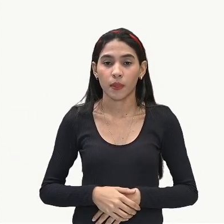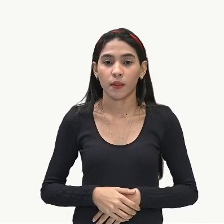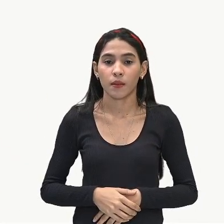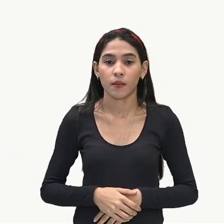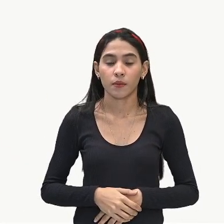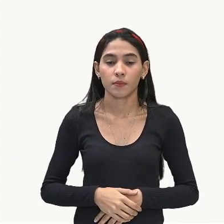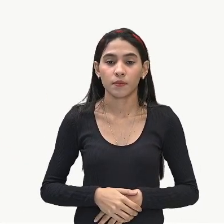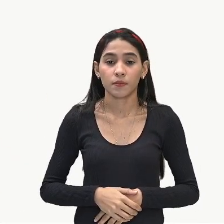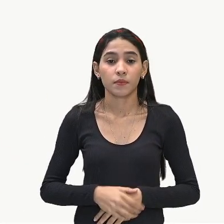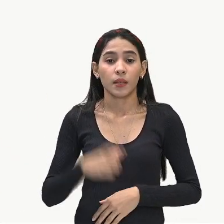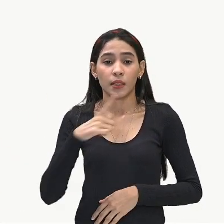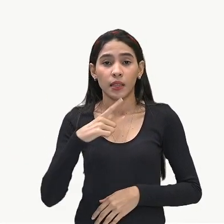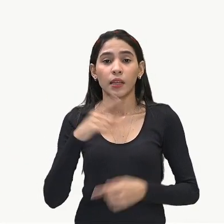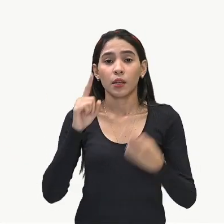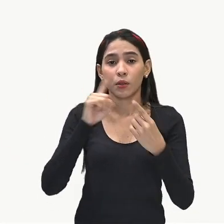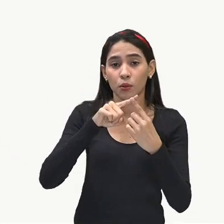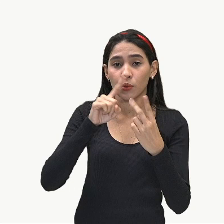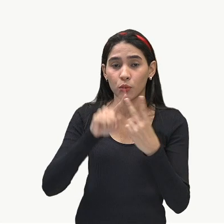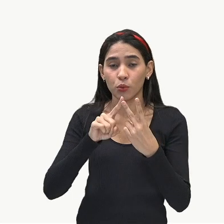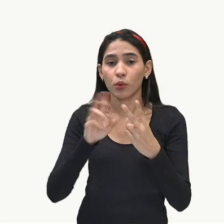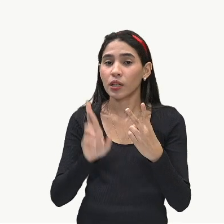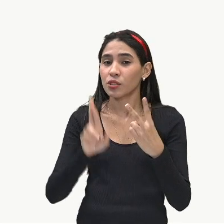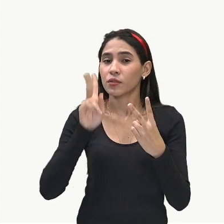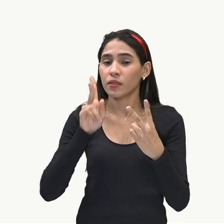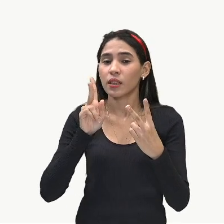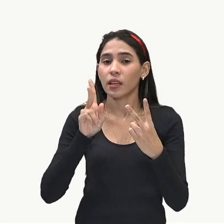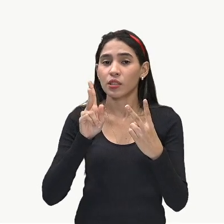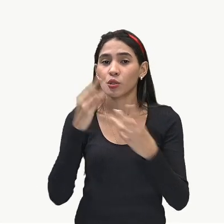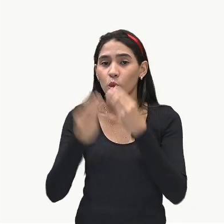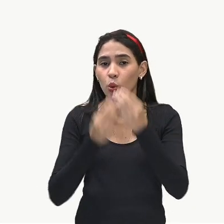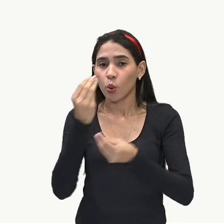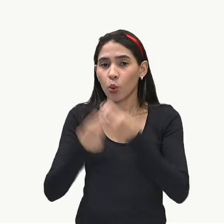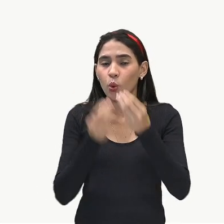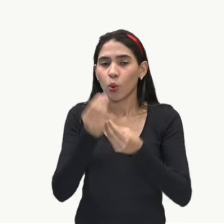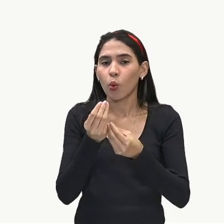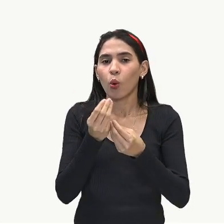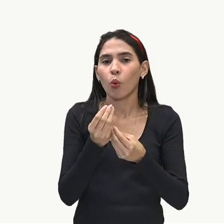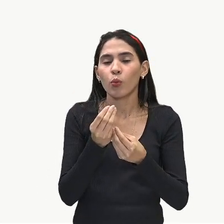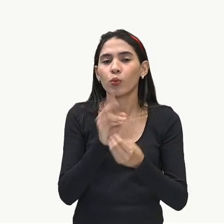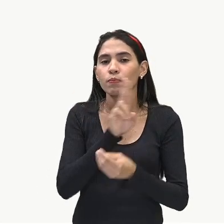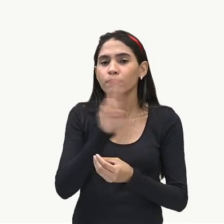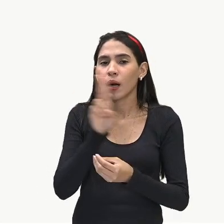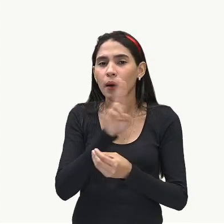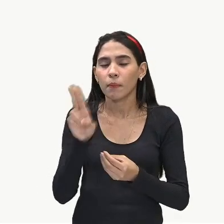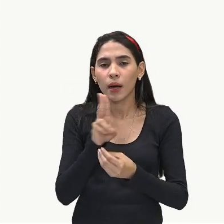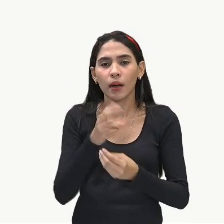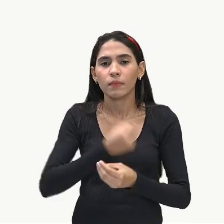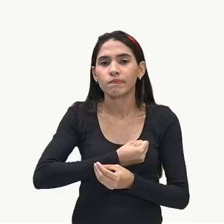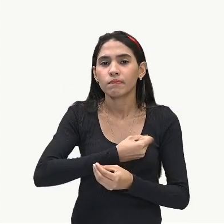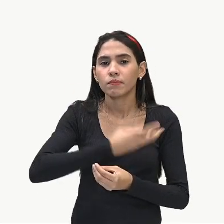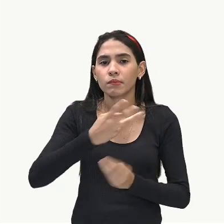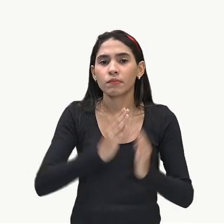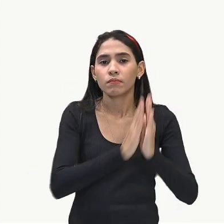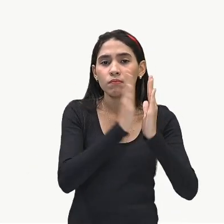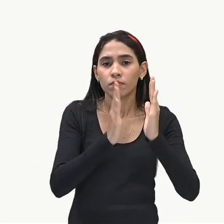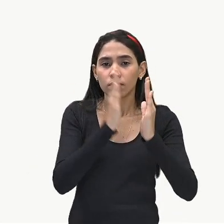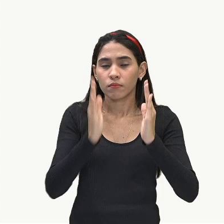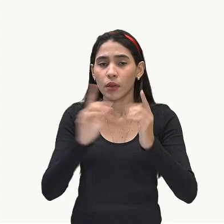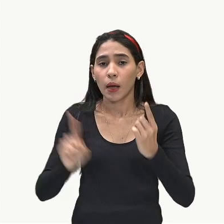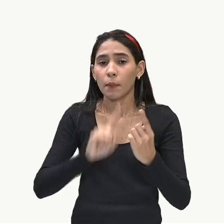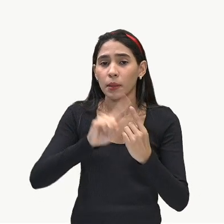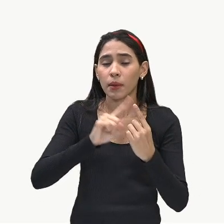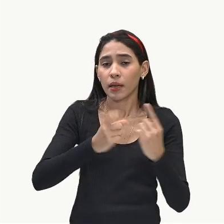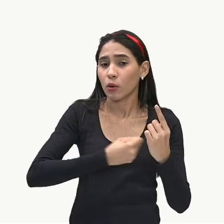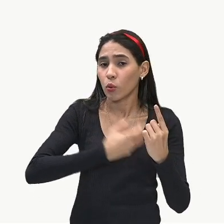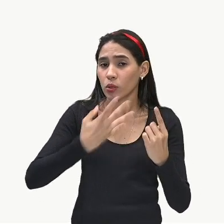né? Existem duas maneiras distintas de classificar uma sequência. Então a primeira é com relação à quantidade e a